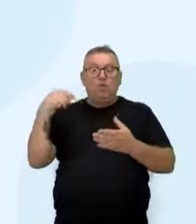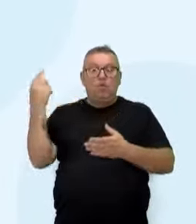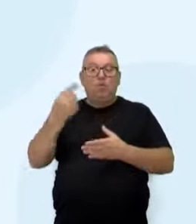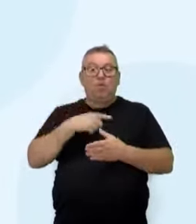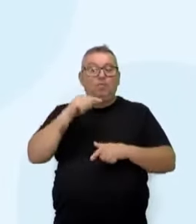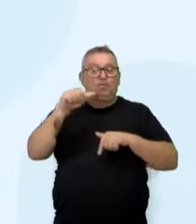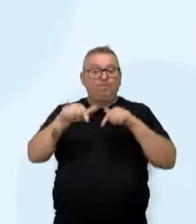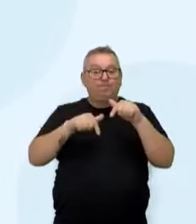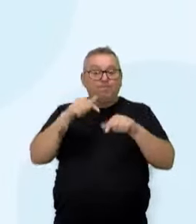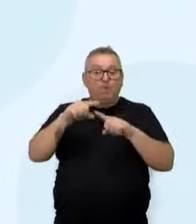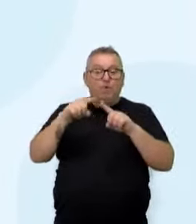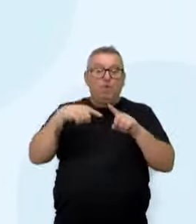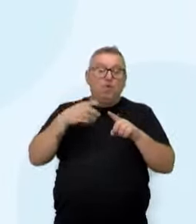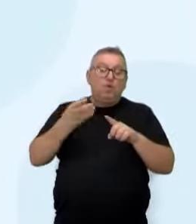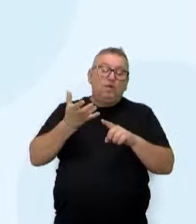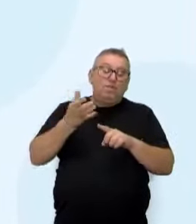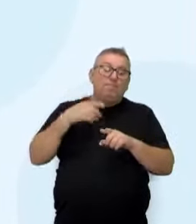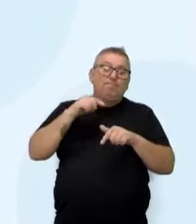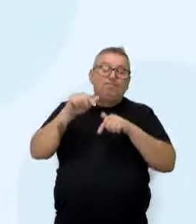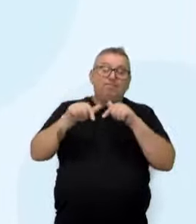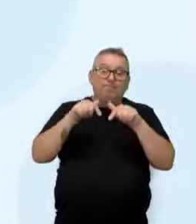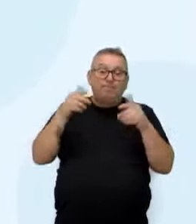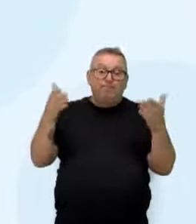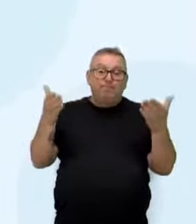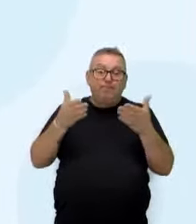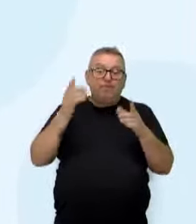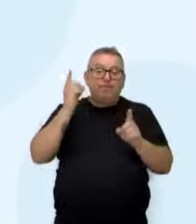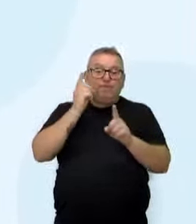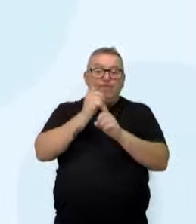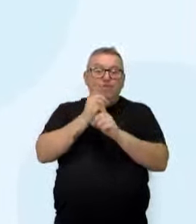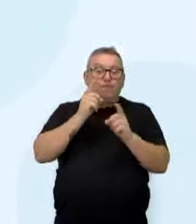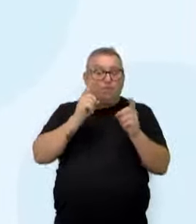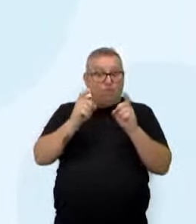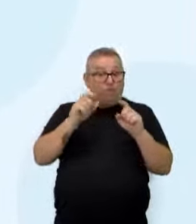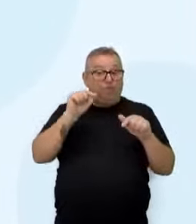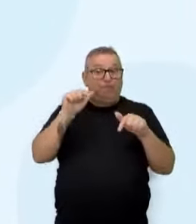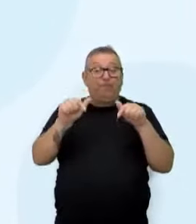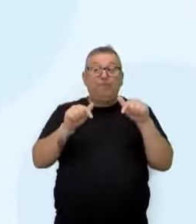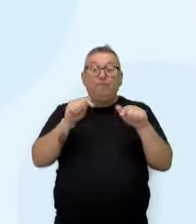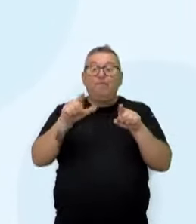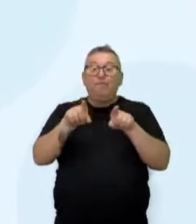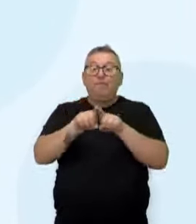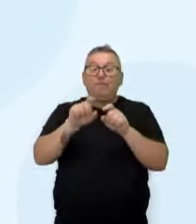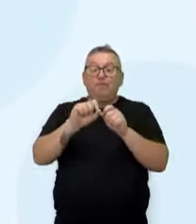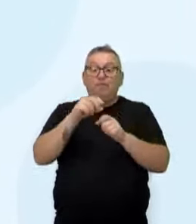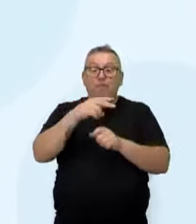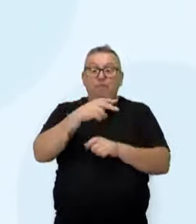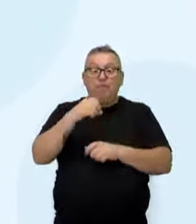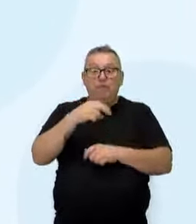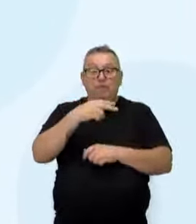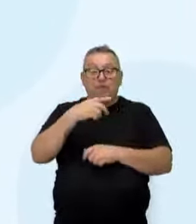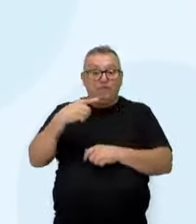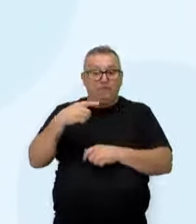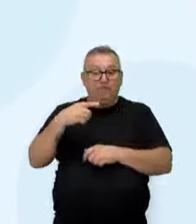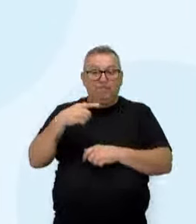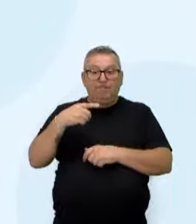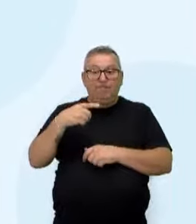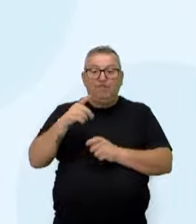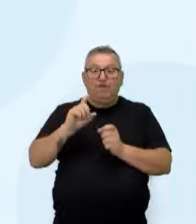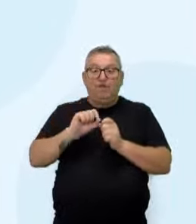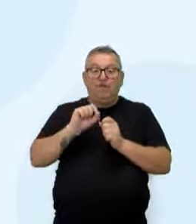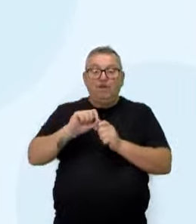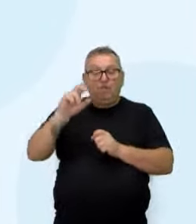trabalhamos ou buscamos trabalhar ao longo dessas nossas reuniões de trabalho, realizadas em 2021. Então, é